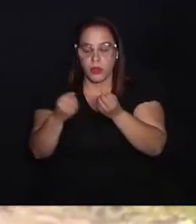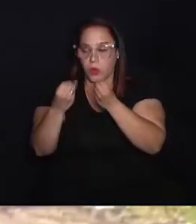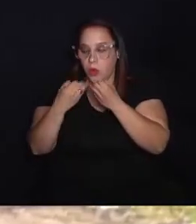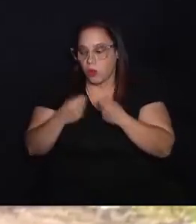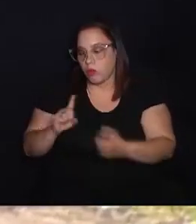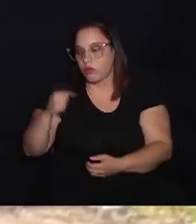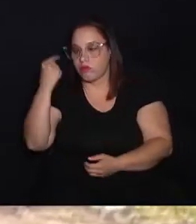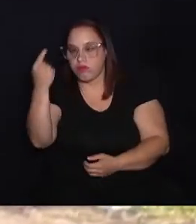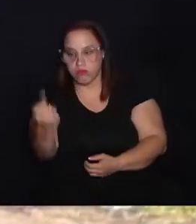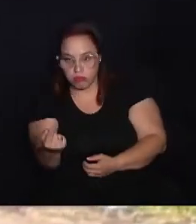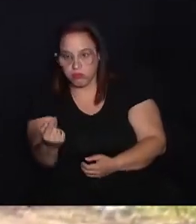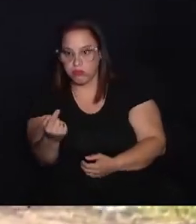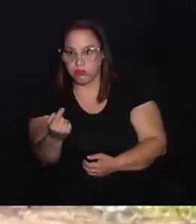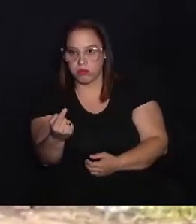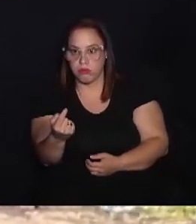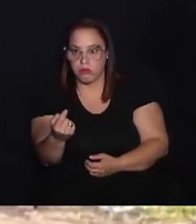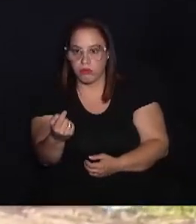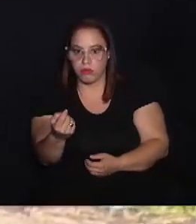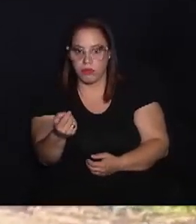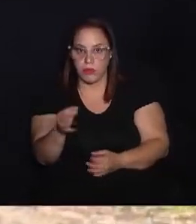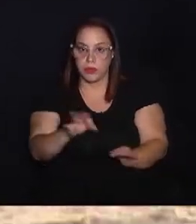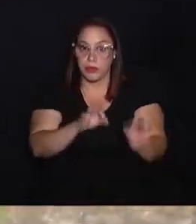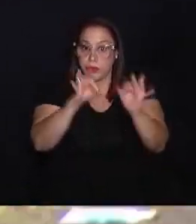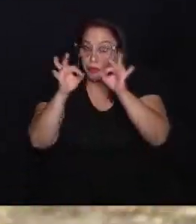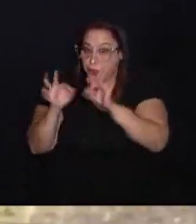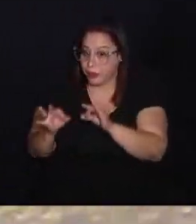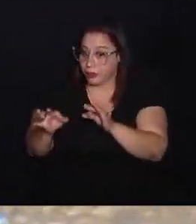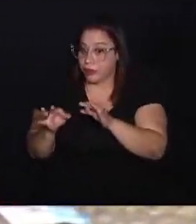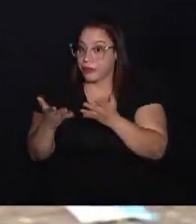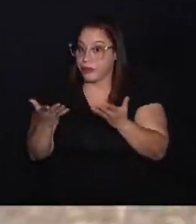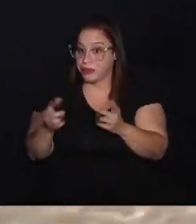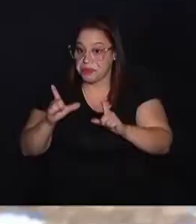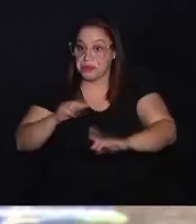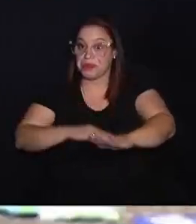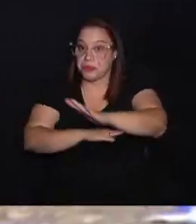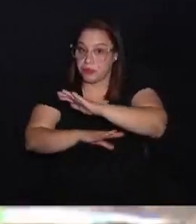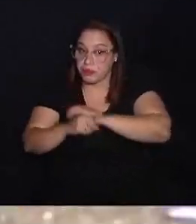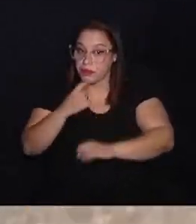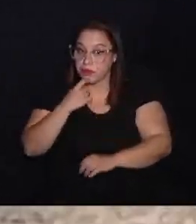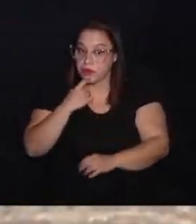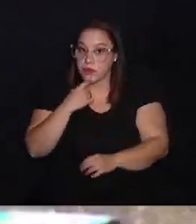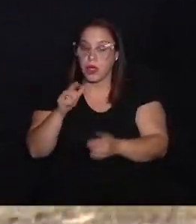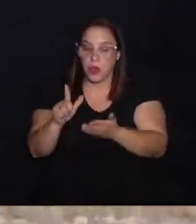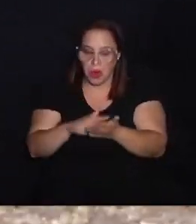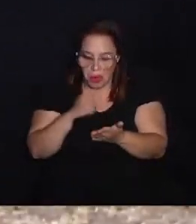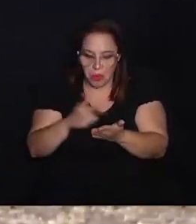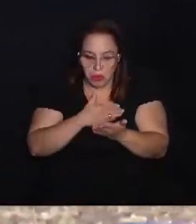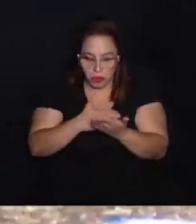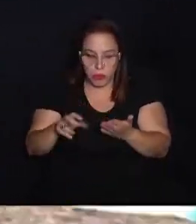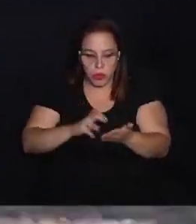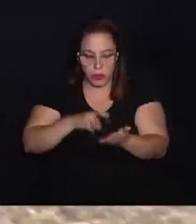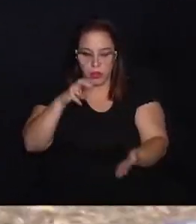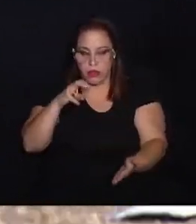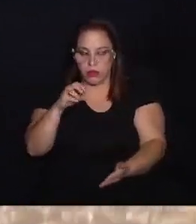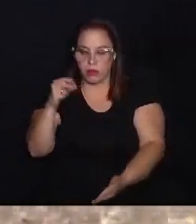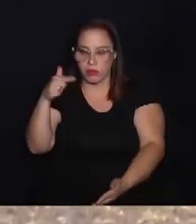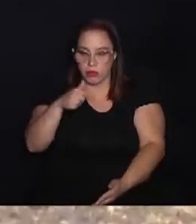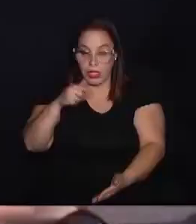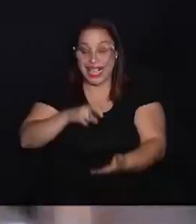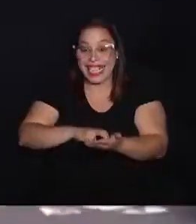verdade, um esquema especial para garantir a limpeza na cidade, aqui em Campinas, portanto. O Departamento de Limpeza Urbana da Secretaria